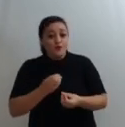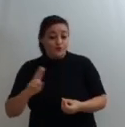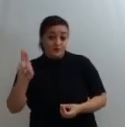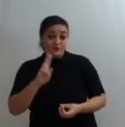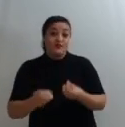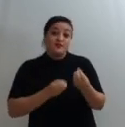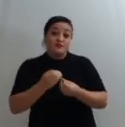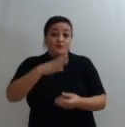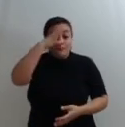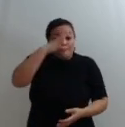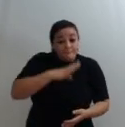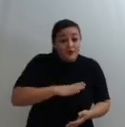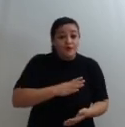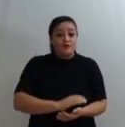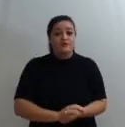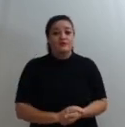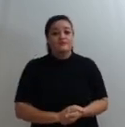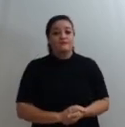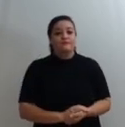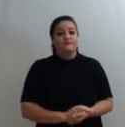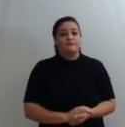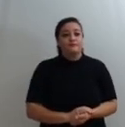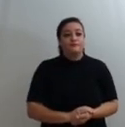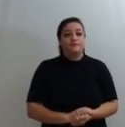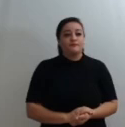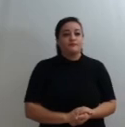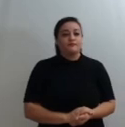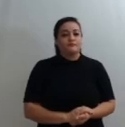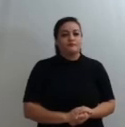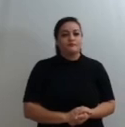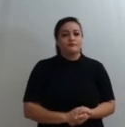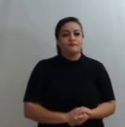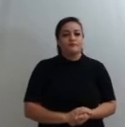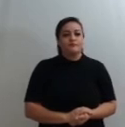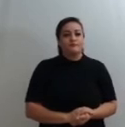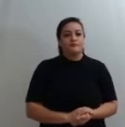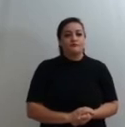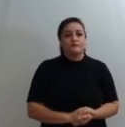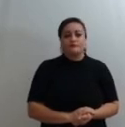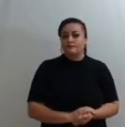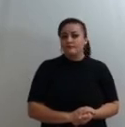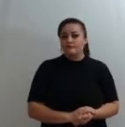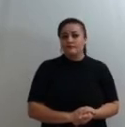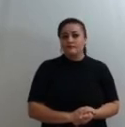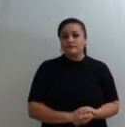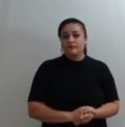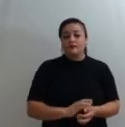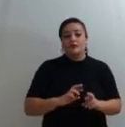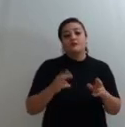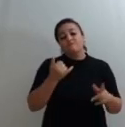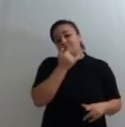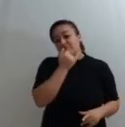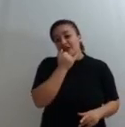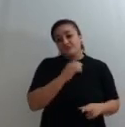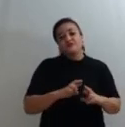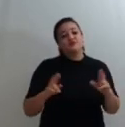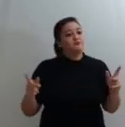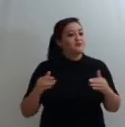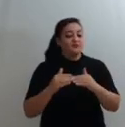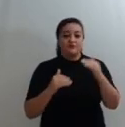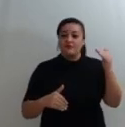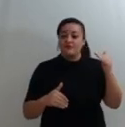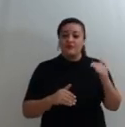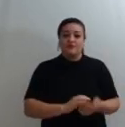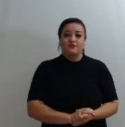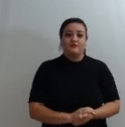decisão posterior justificando a necessidade da entrega da senha. Divirjo, Márcio Mazena, do raciocínio externado no presente voto. Com